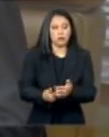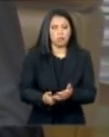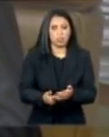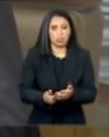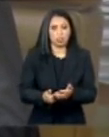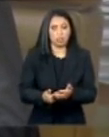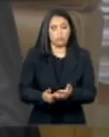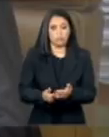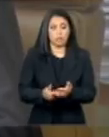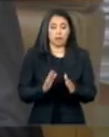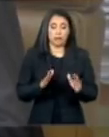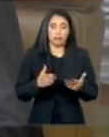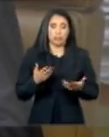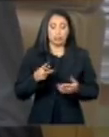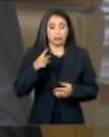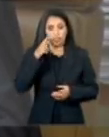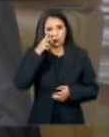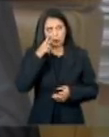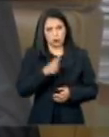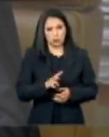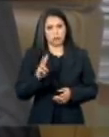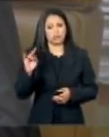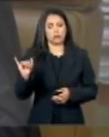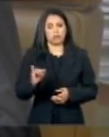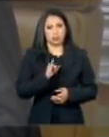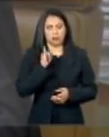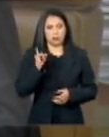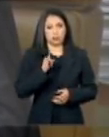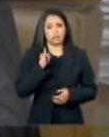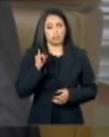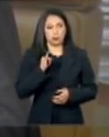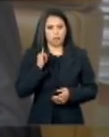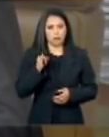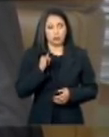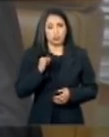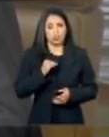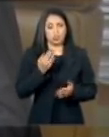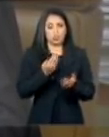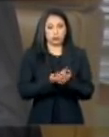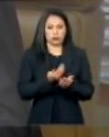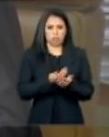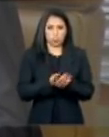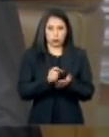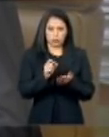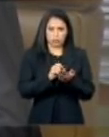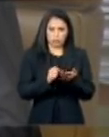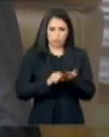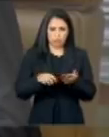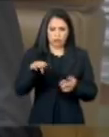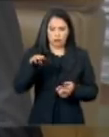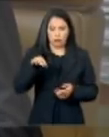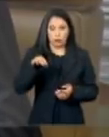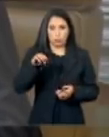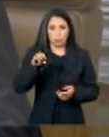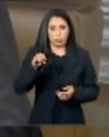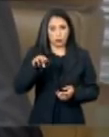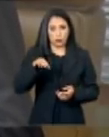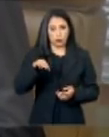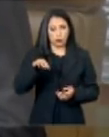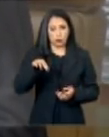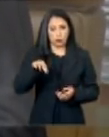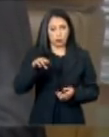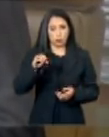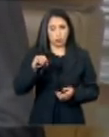esse respeito a uma valiosíssima monografia escrita pelo atual presidente da companhia portuguesa